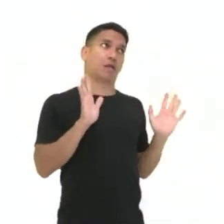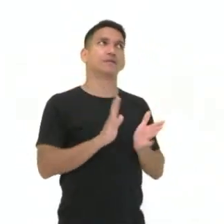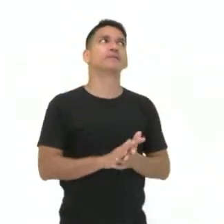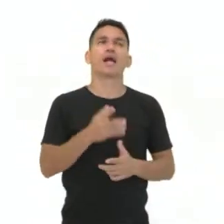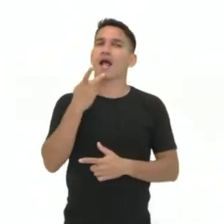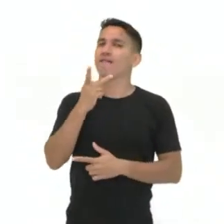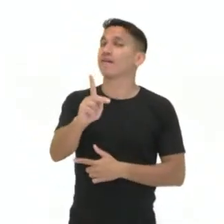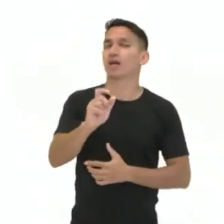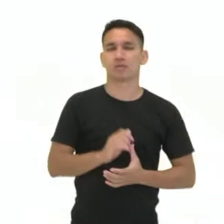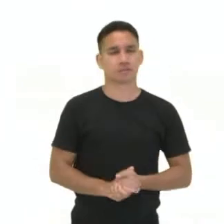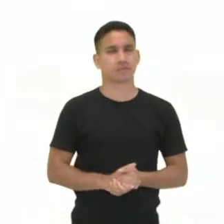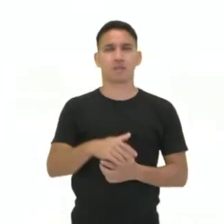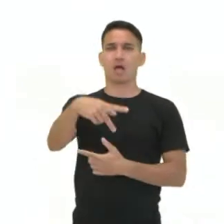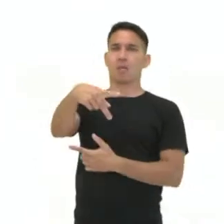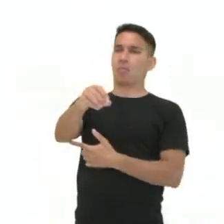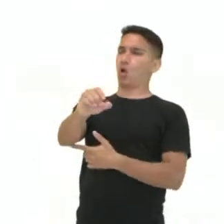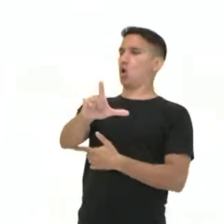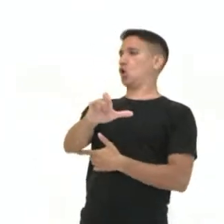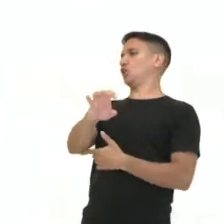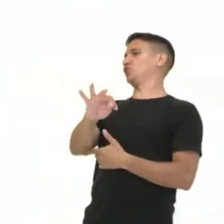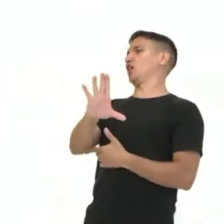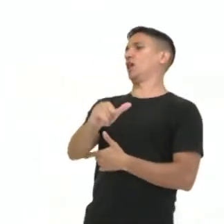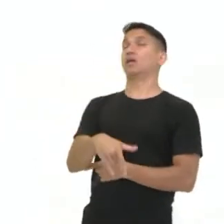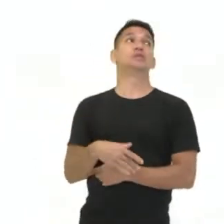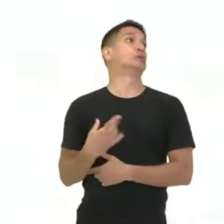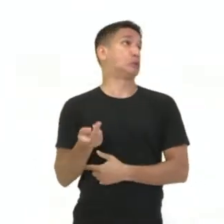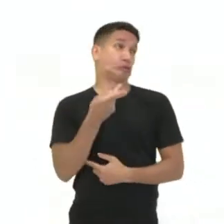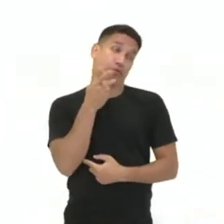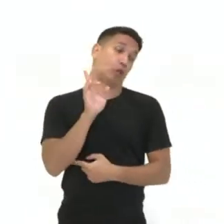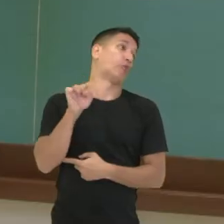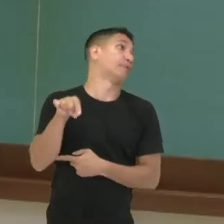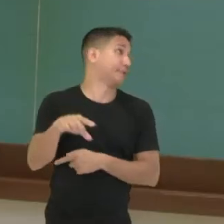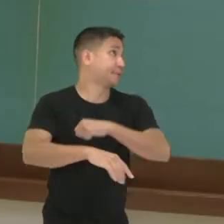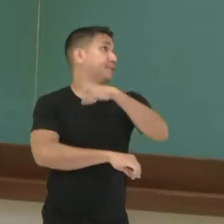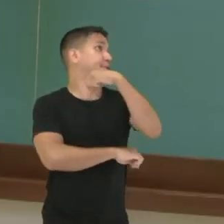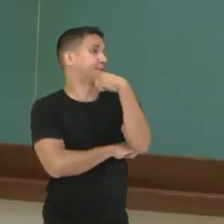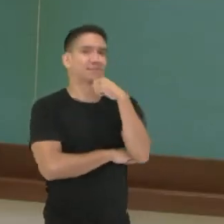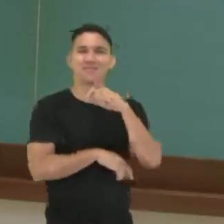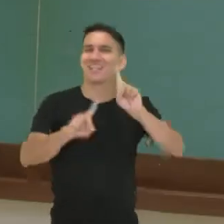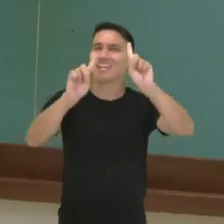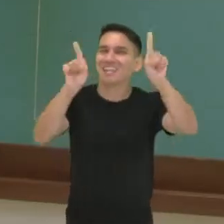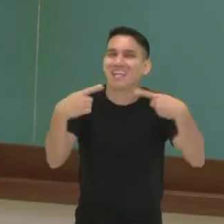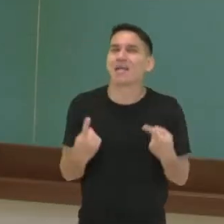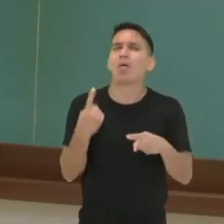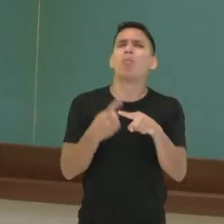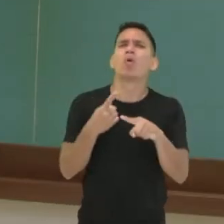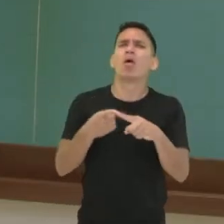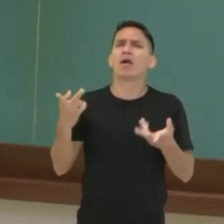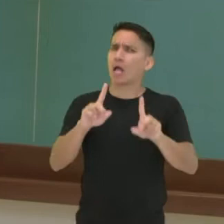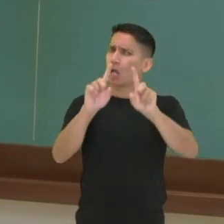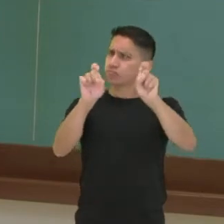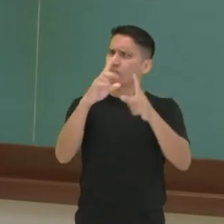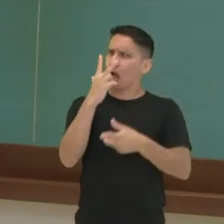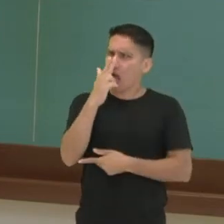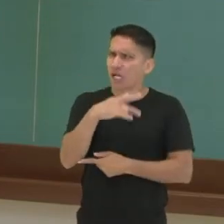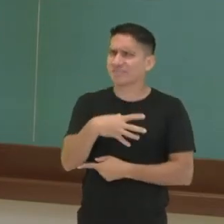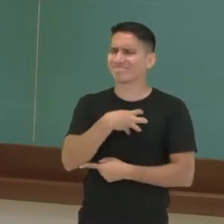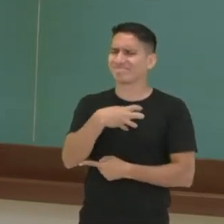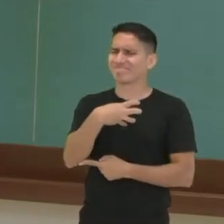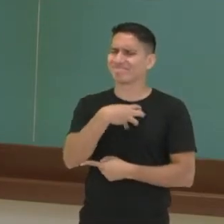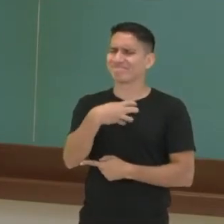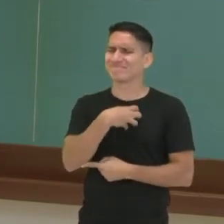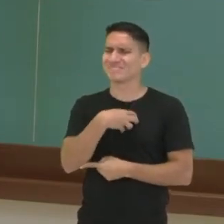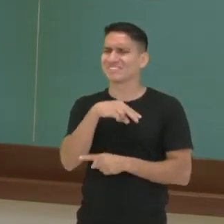diz, política. E falou mesmo. E aí, por que será que a gente tem uma visão